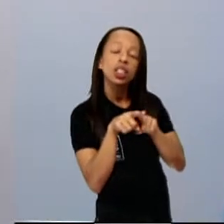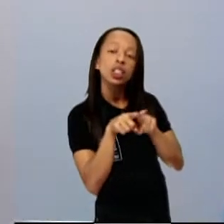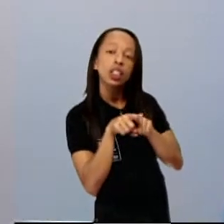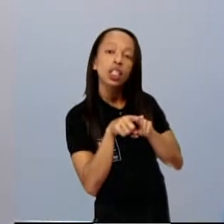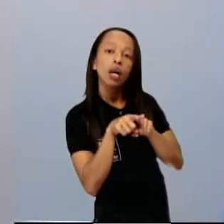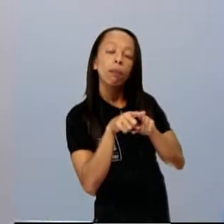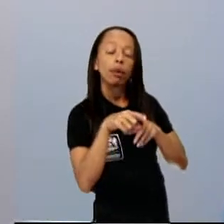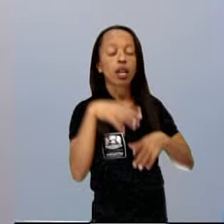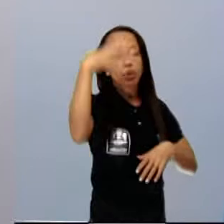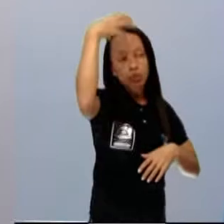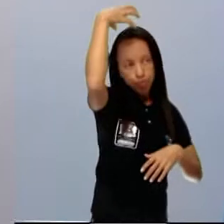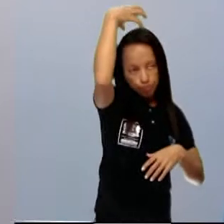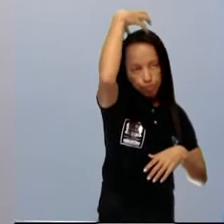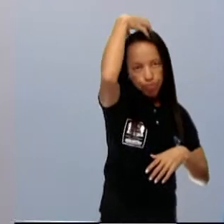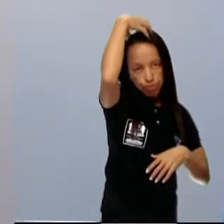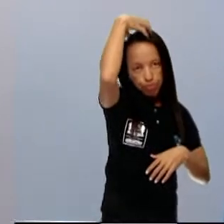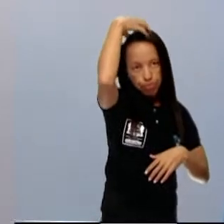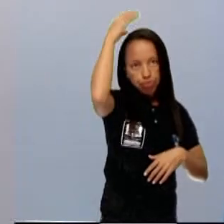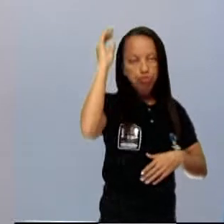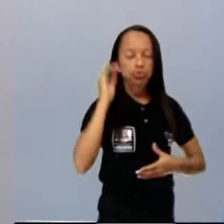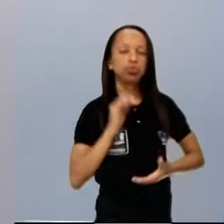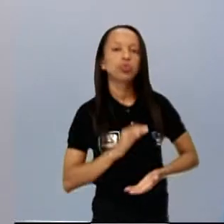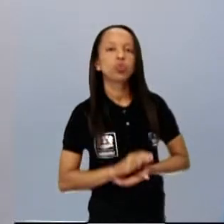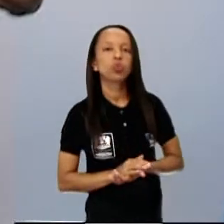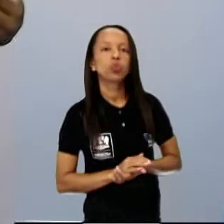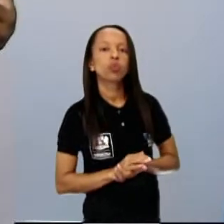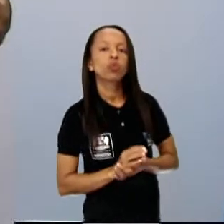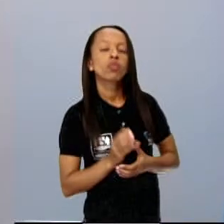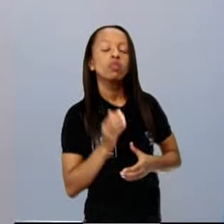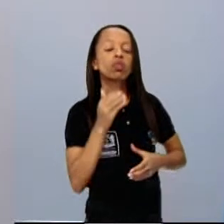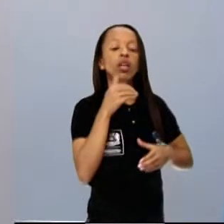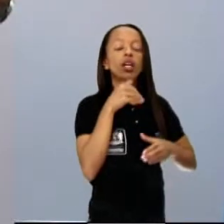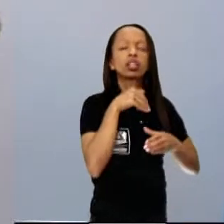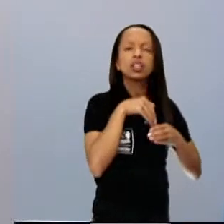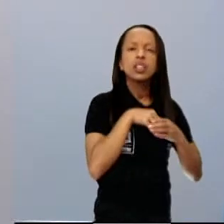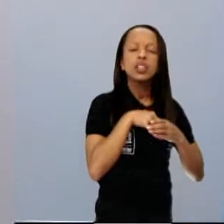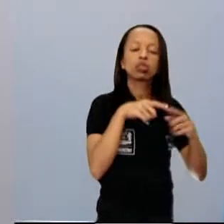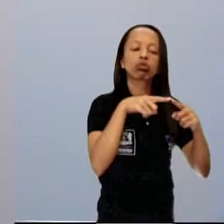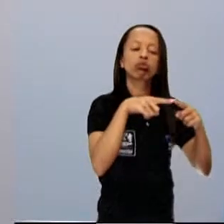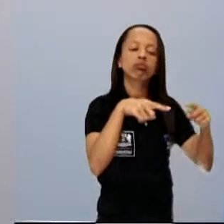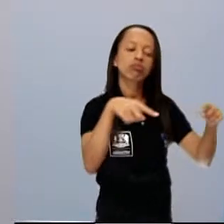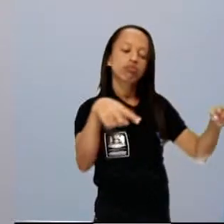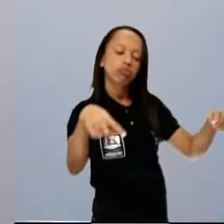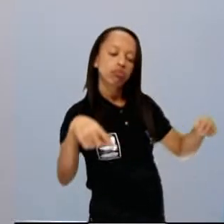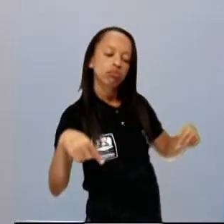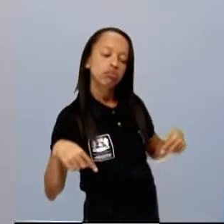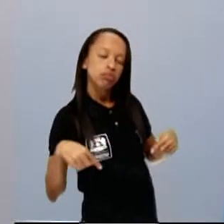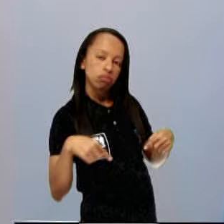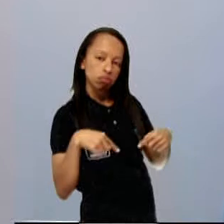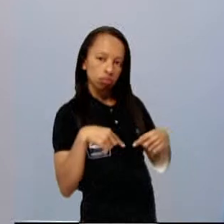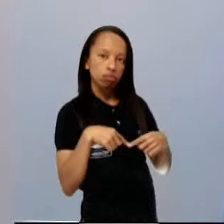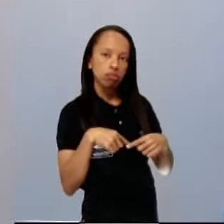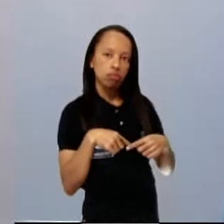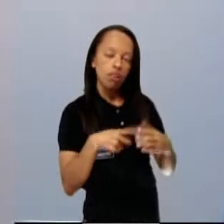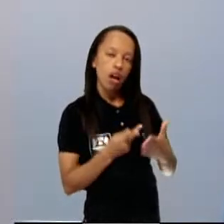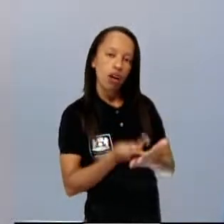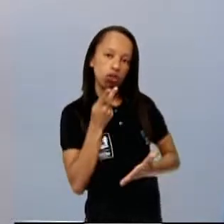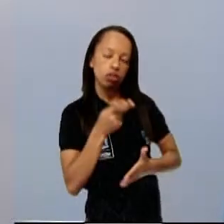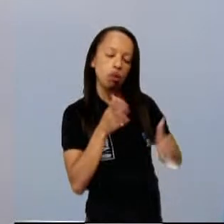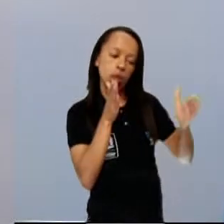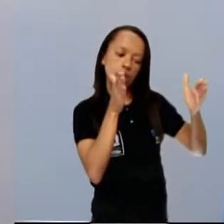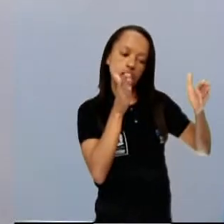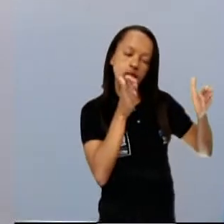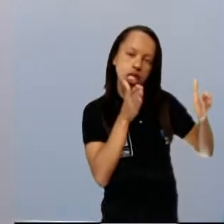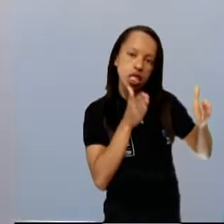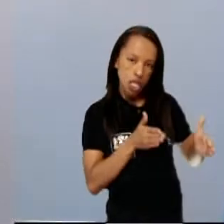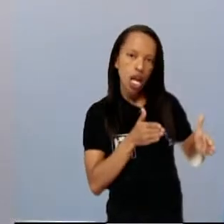essas mudanças. Dentro do salão onde aconteceu a primeira etapa da Revolução Francesa, eles sentavam